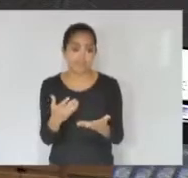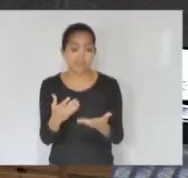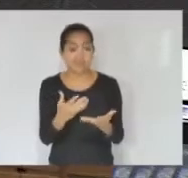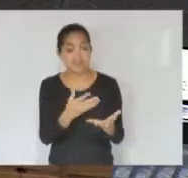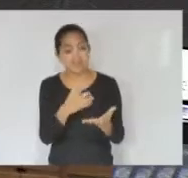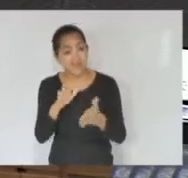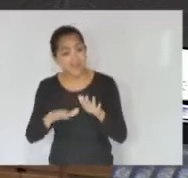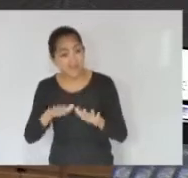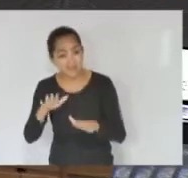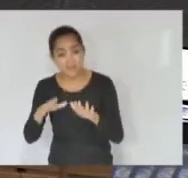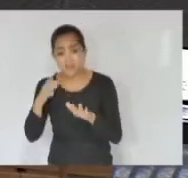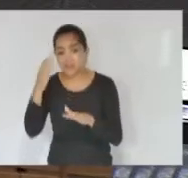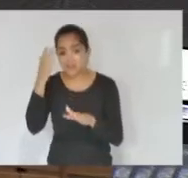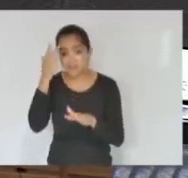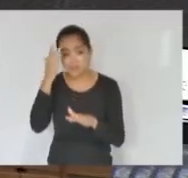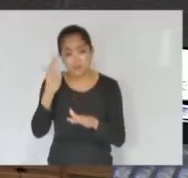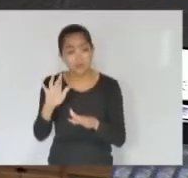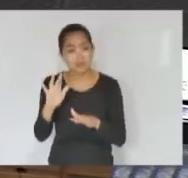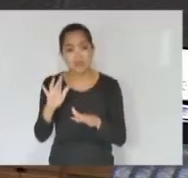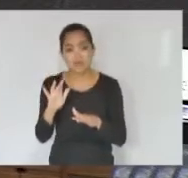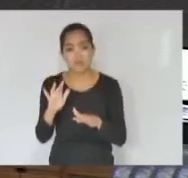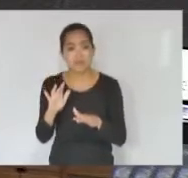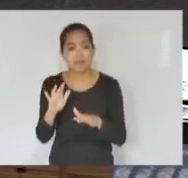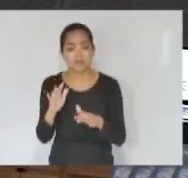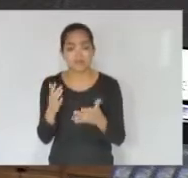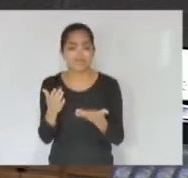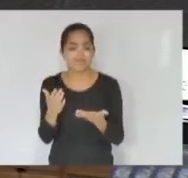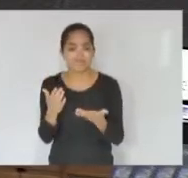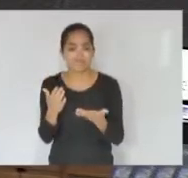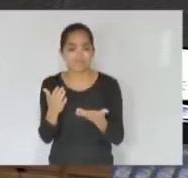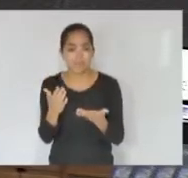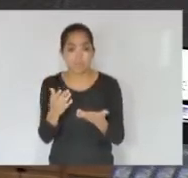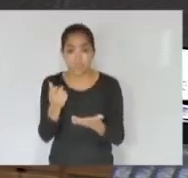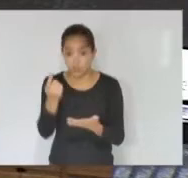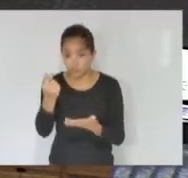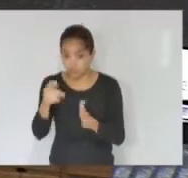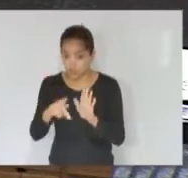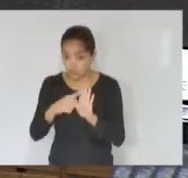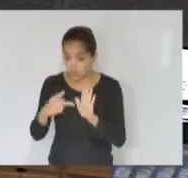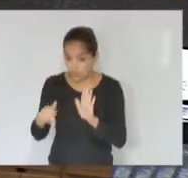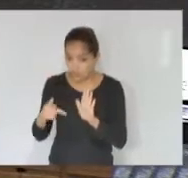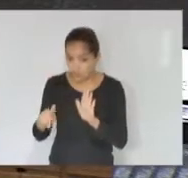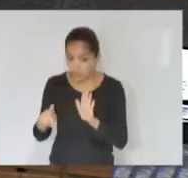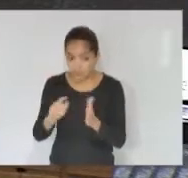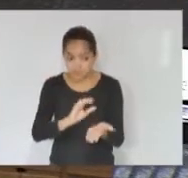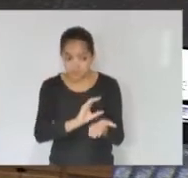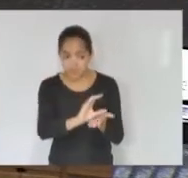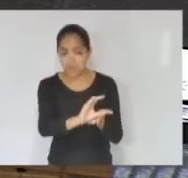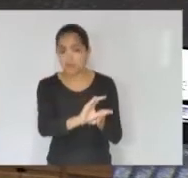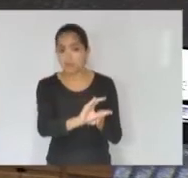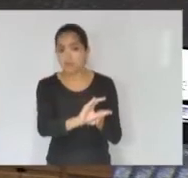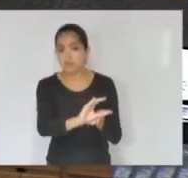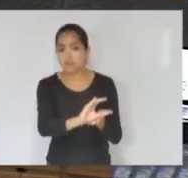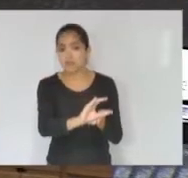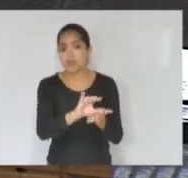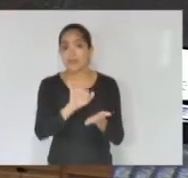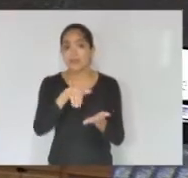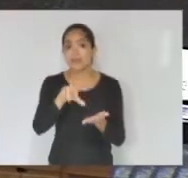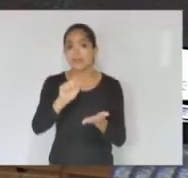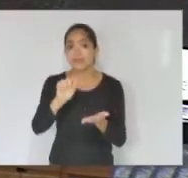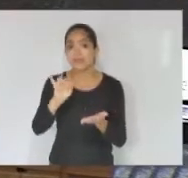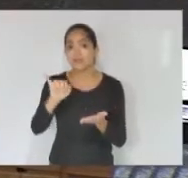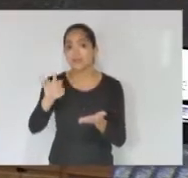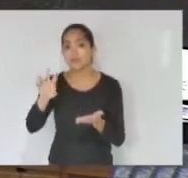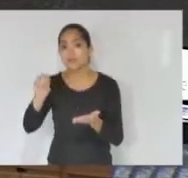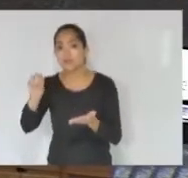tem conhecimento desses números e nem sabe que o dinheiro dele está indo para pagar inativos, pessoas que